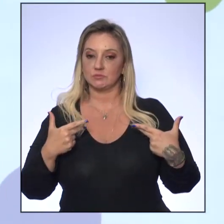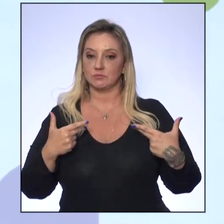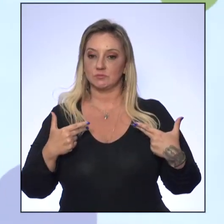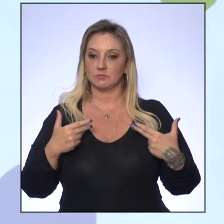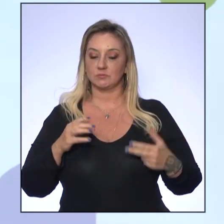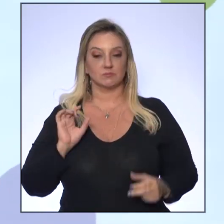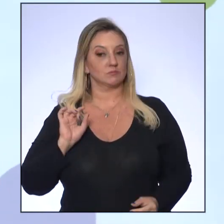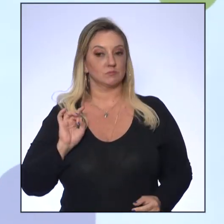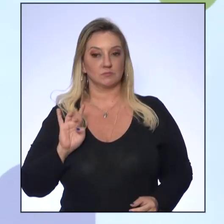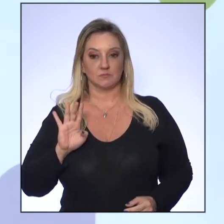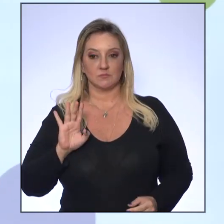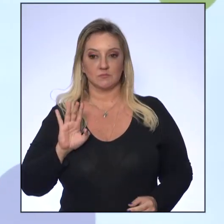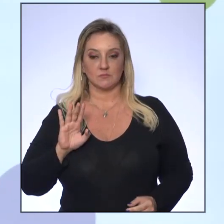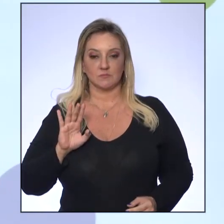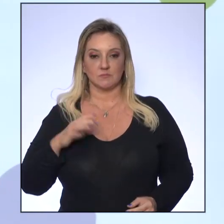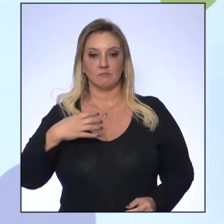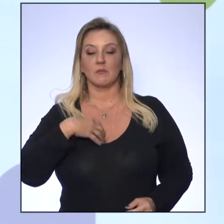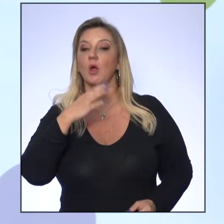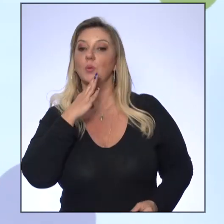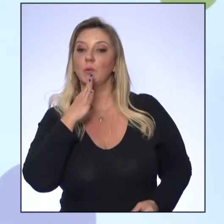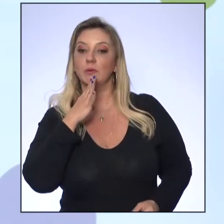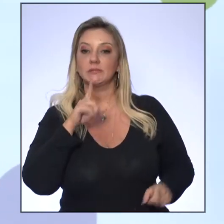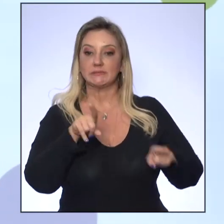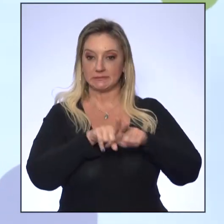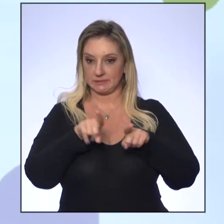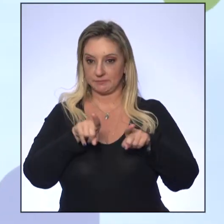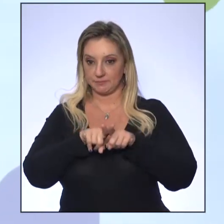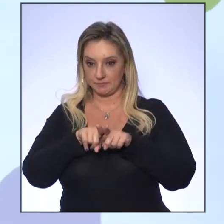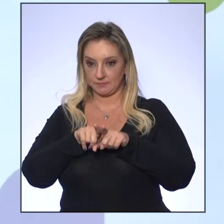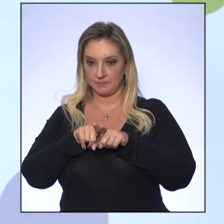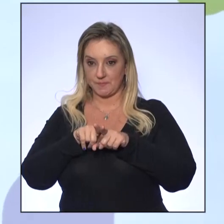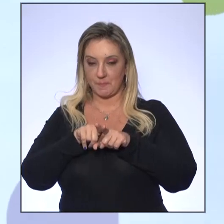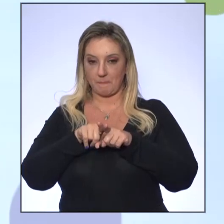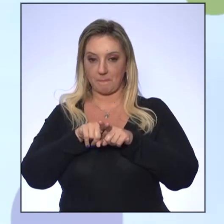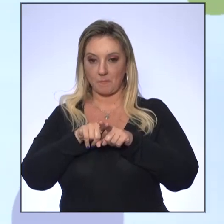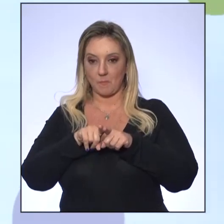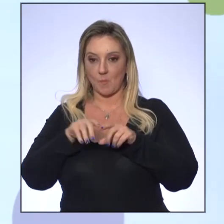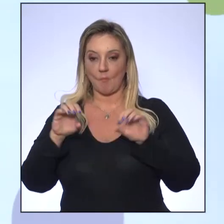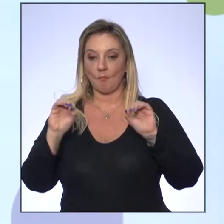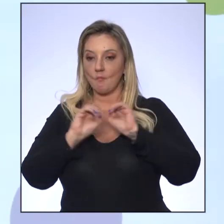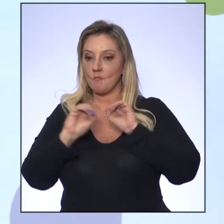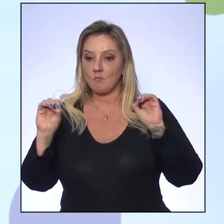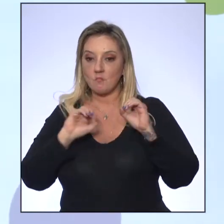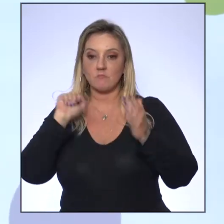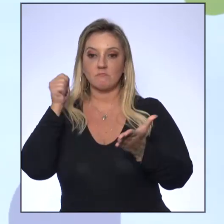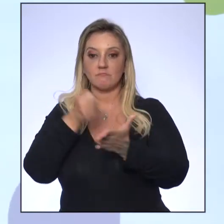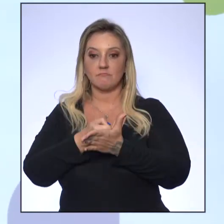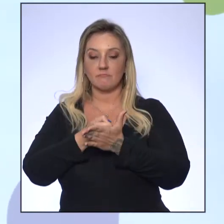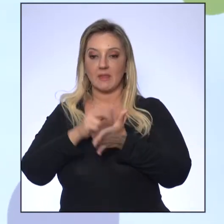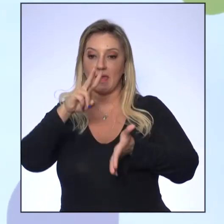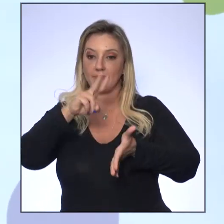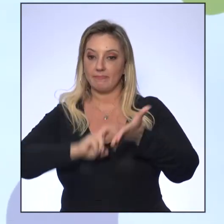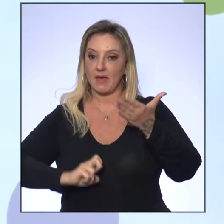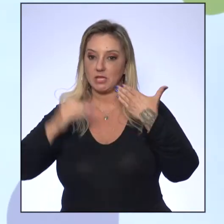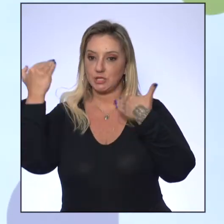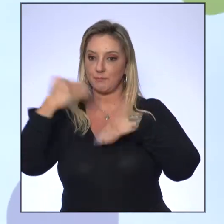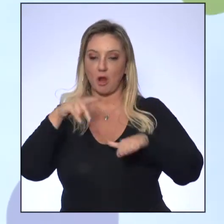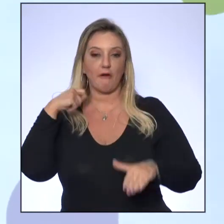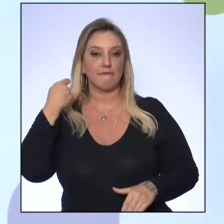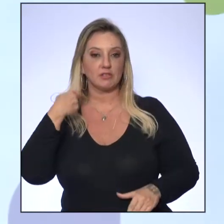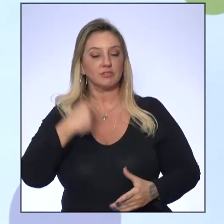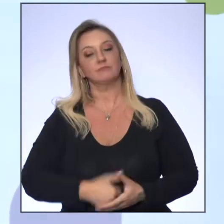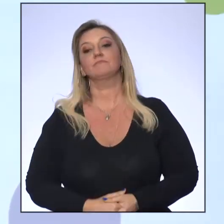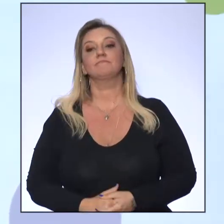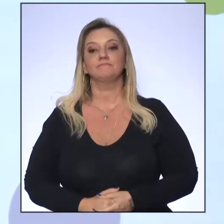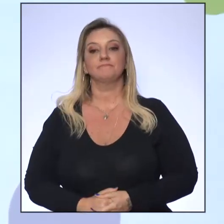não só do ponto de vista do conhecimento, como até mesmo a isenção do pagamento da taxa da prova, do vestibular. O